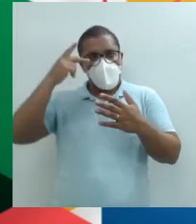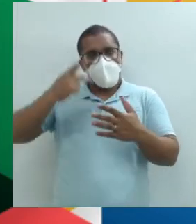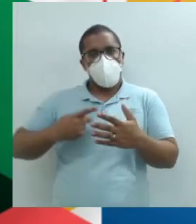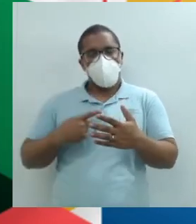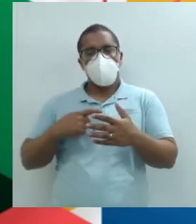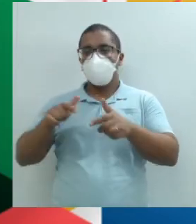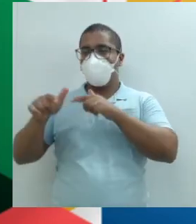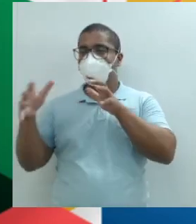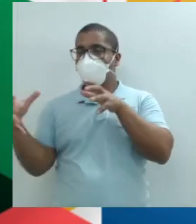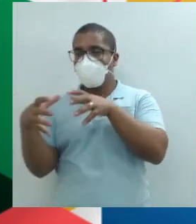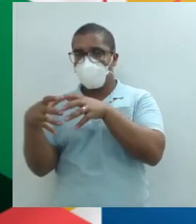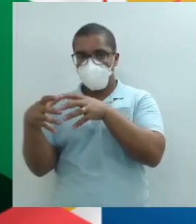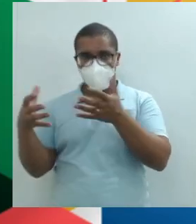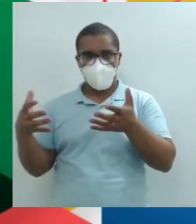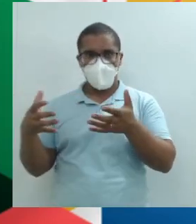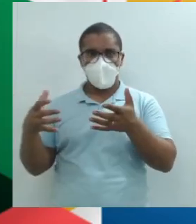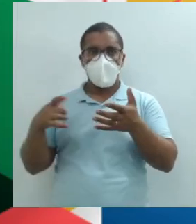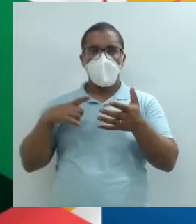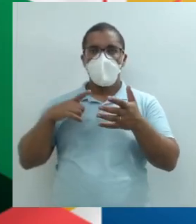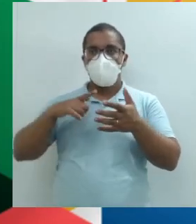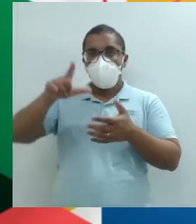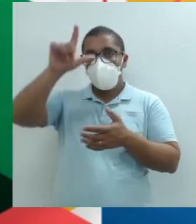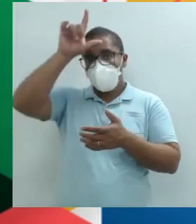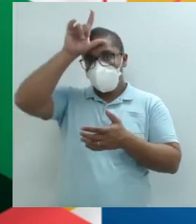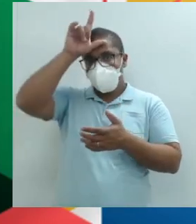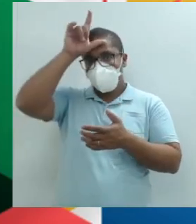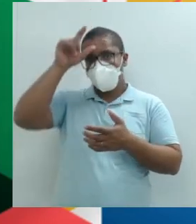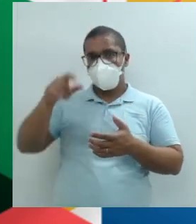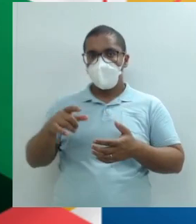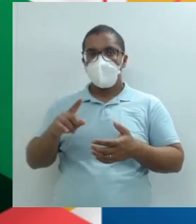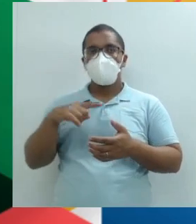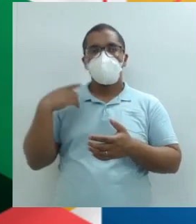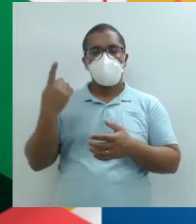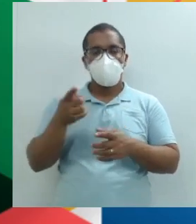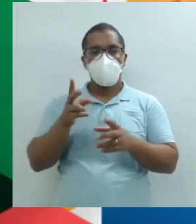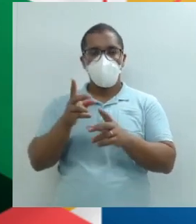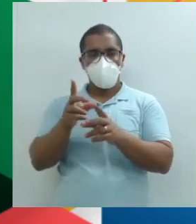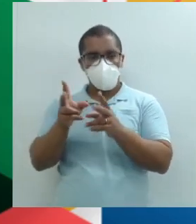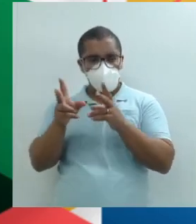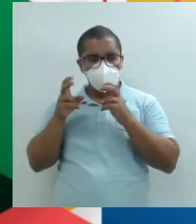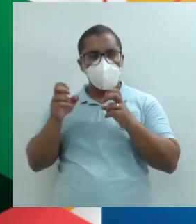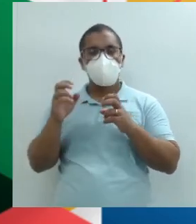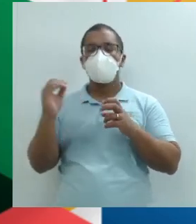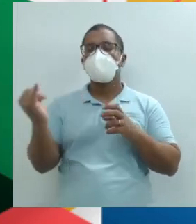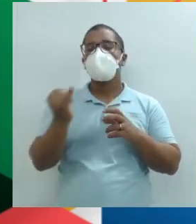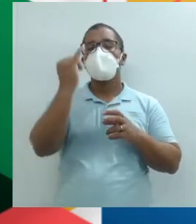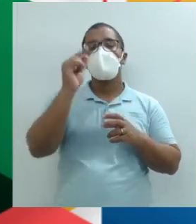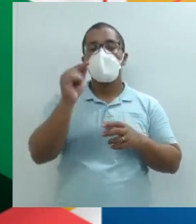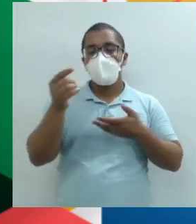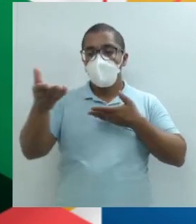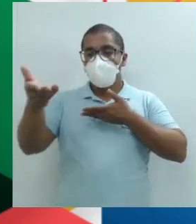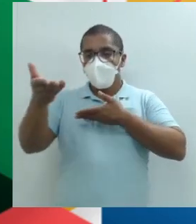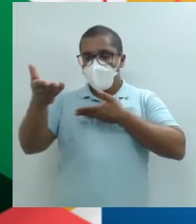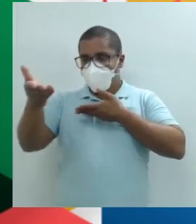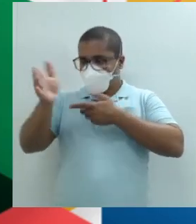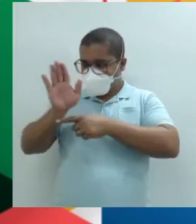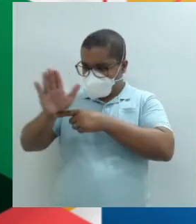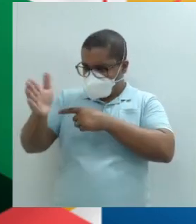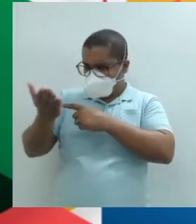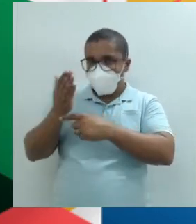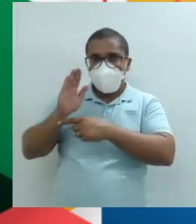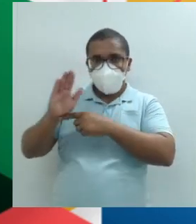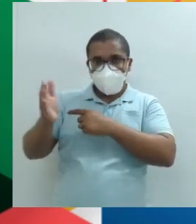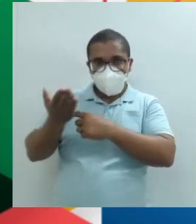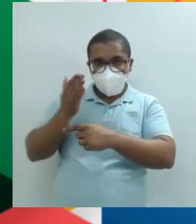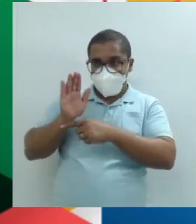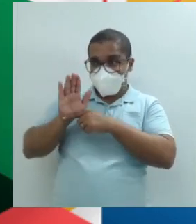em equipe, liderança. E aí é quando a gente vê, né, que é mais importante a cooperação do que